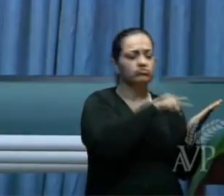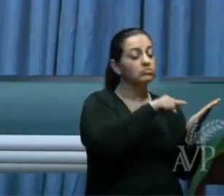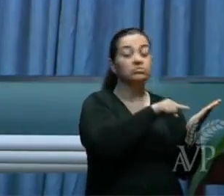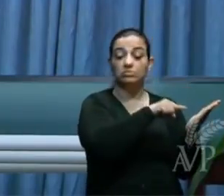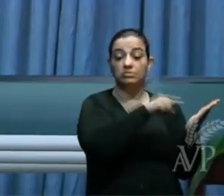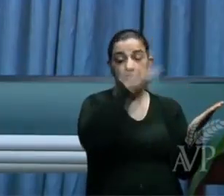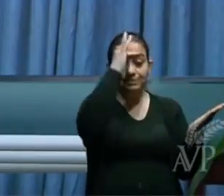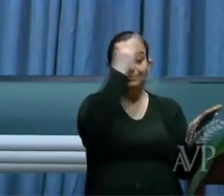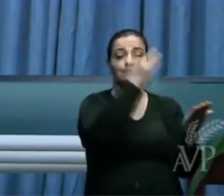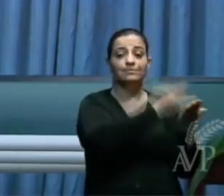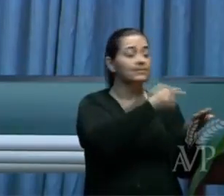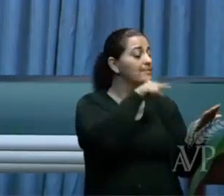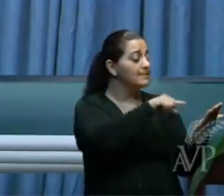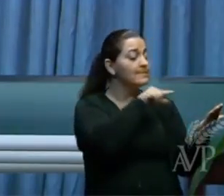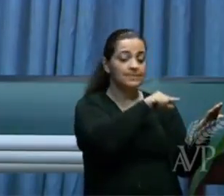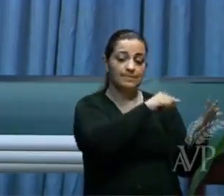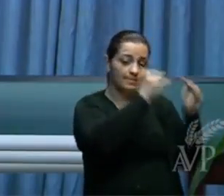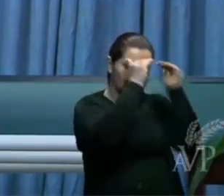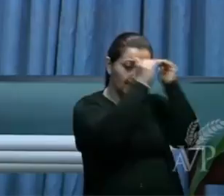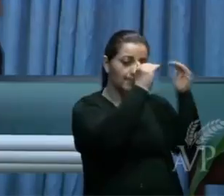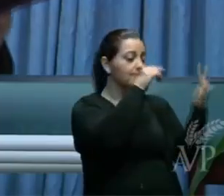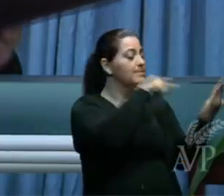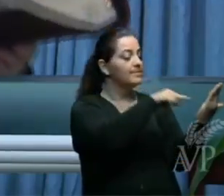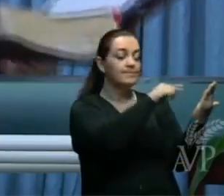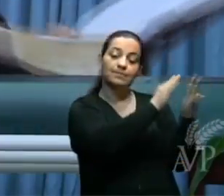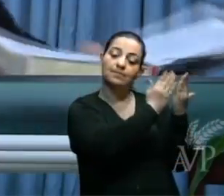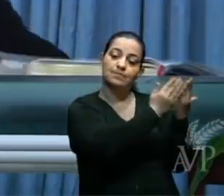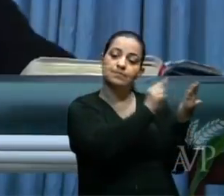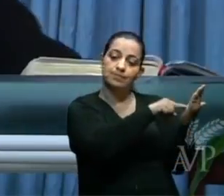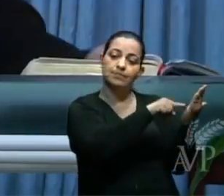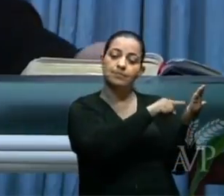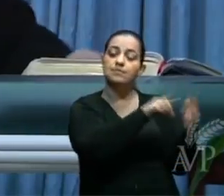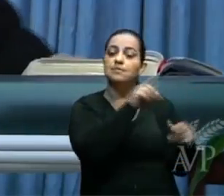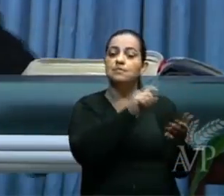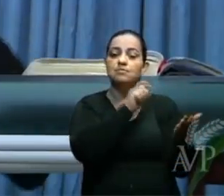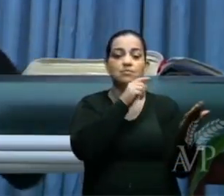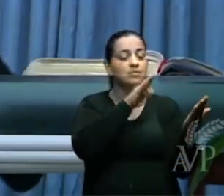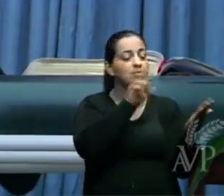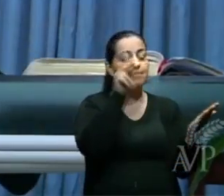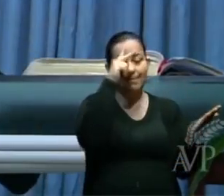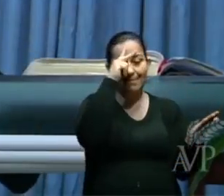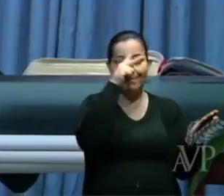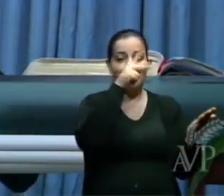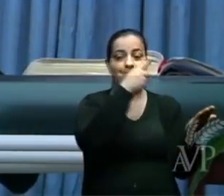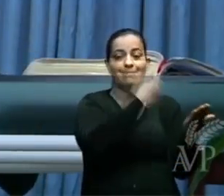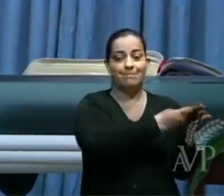é aqui é nas escrituras